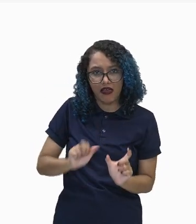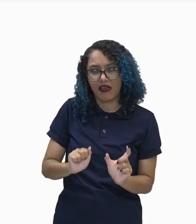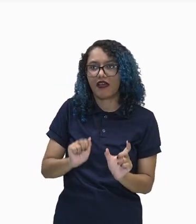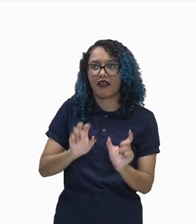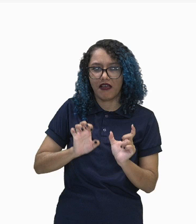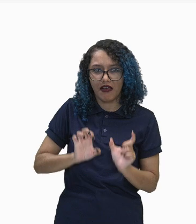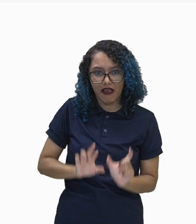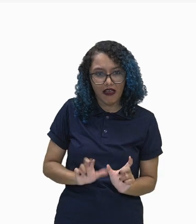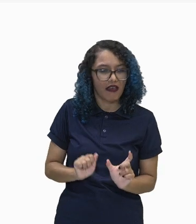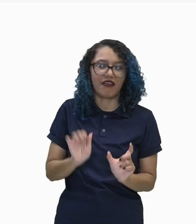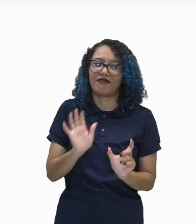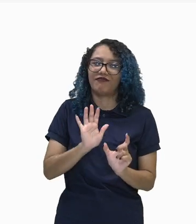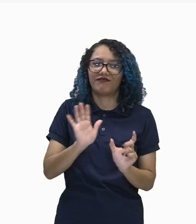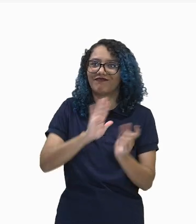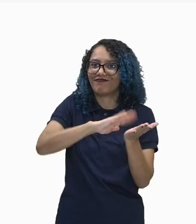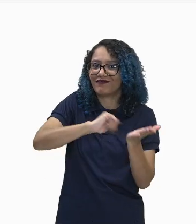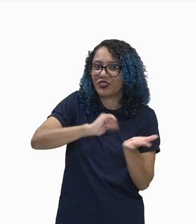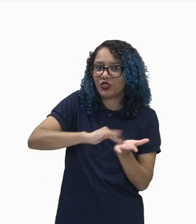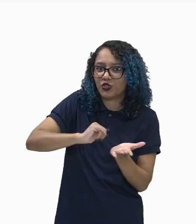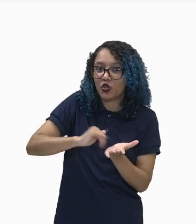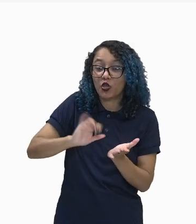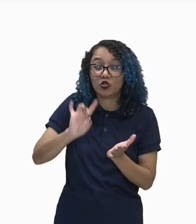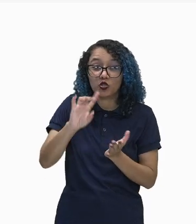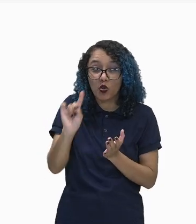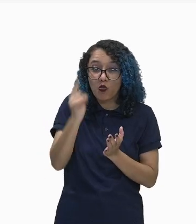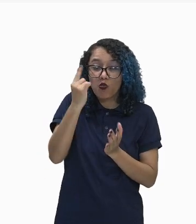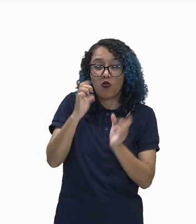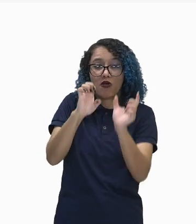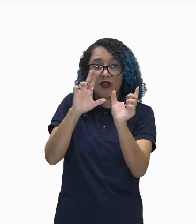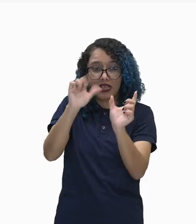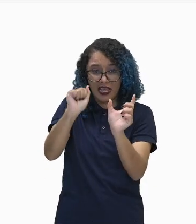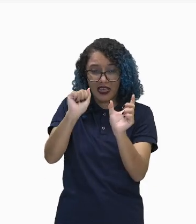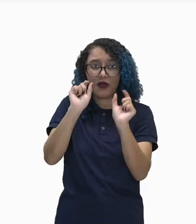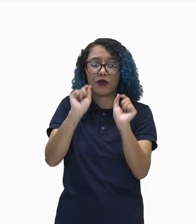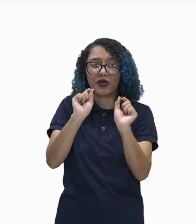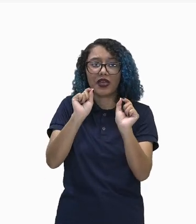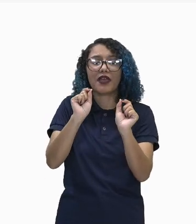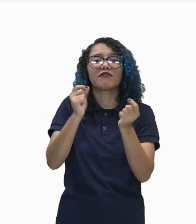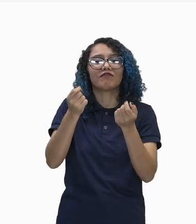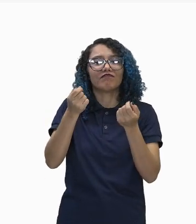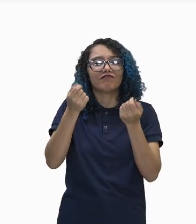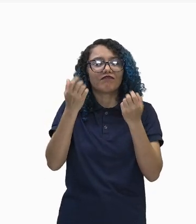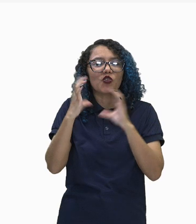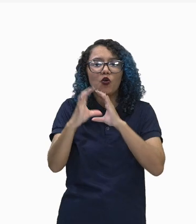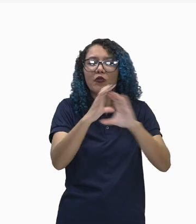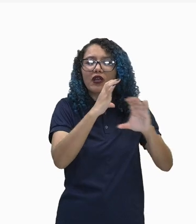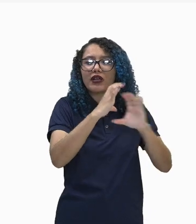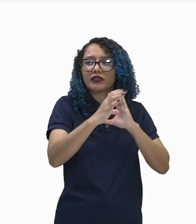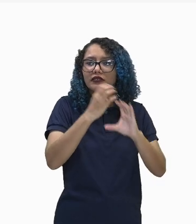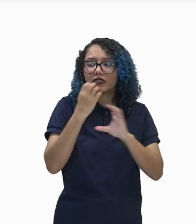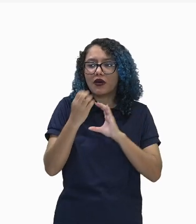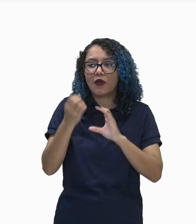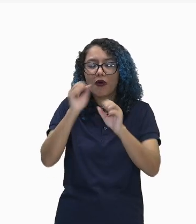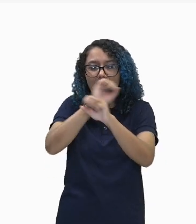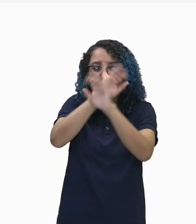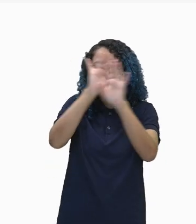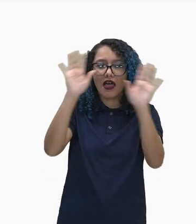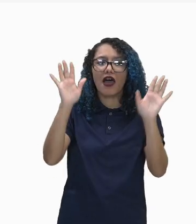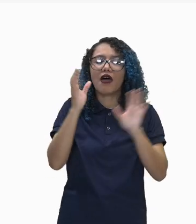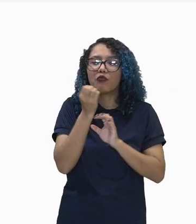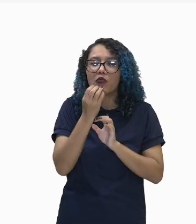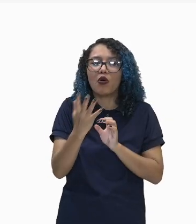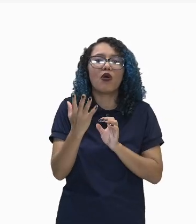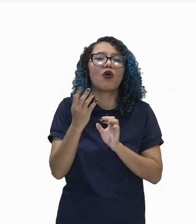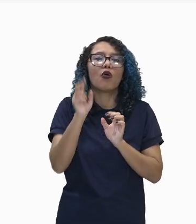era baiano. Então, para suprimir, para ficar melhor fluência aí, foi feita aí